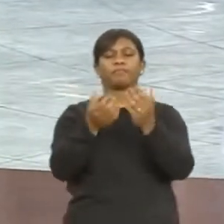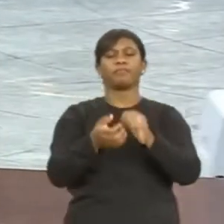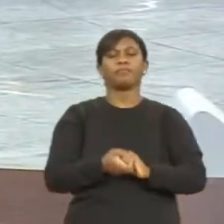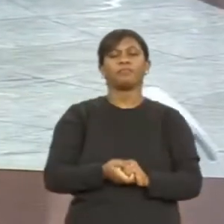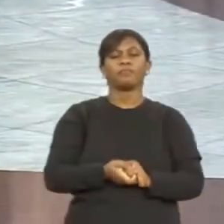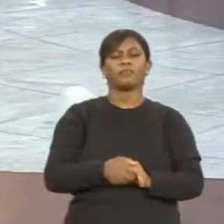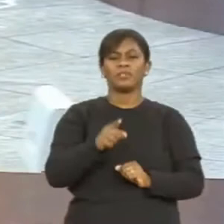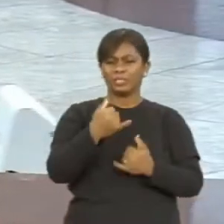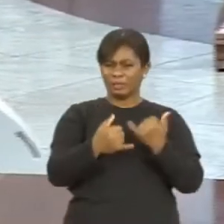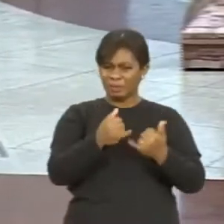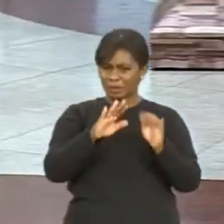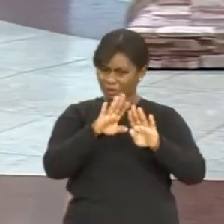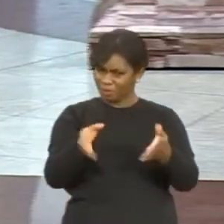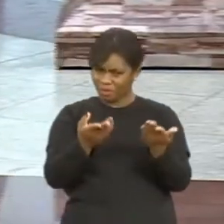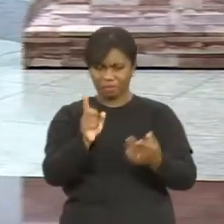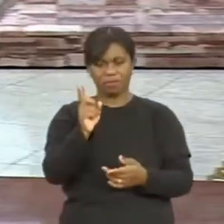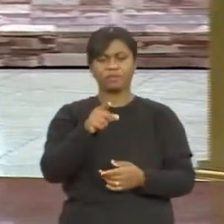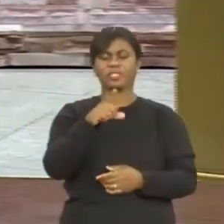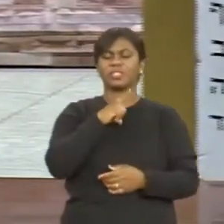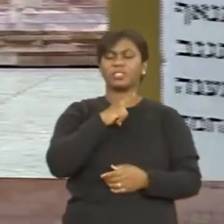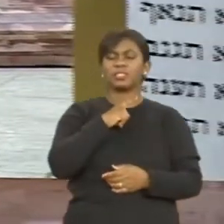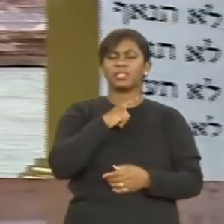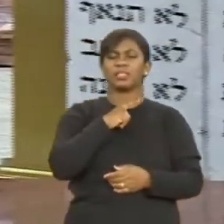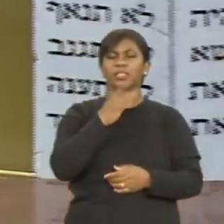Você não brinca com o altar, você tem temor com os